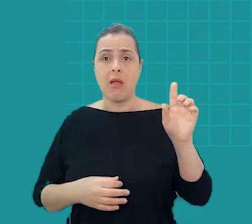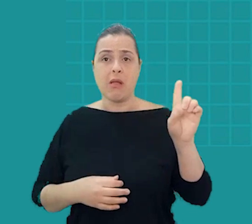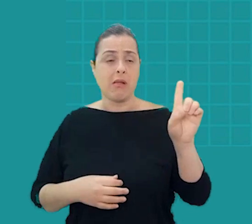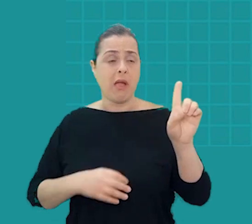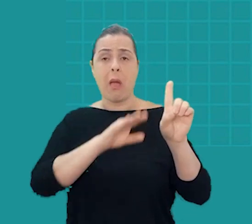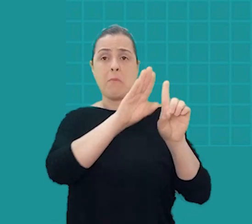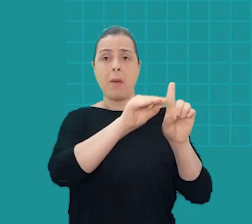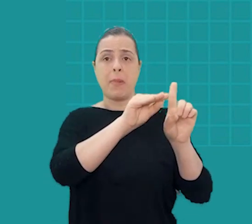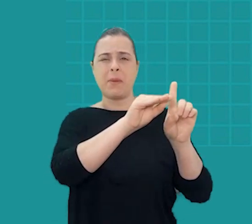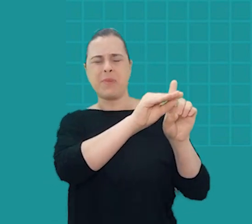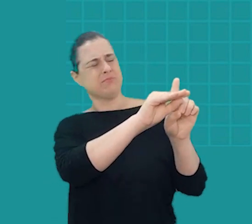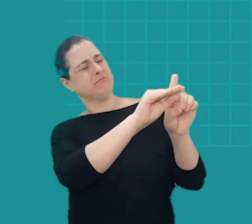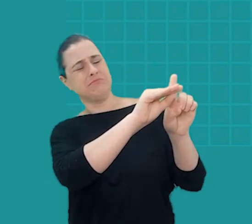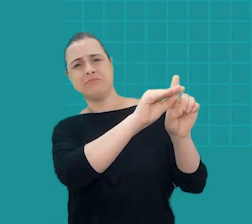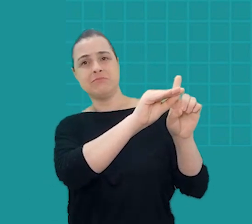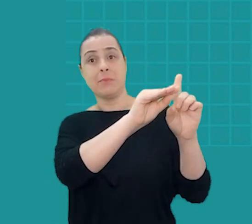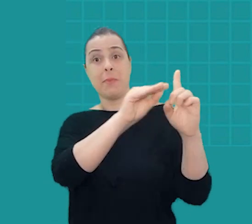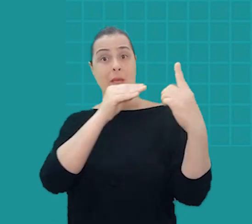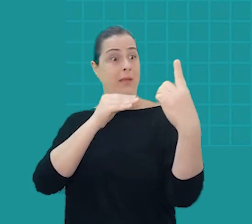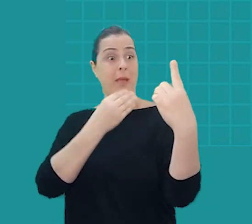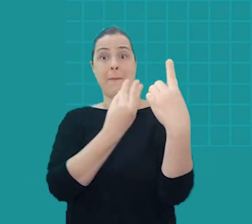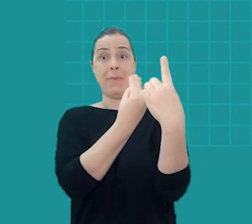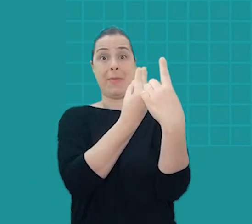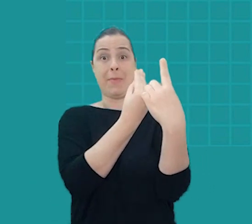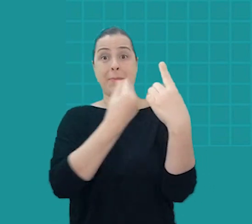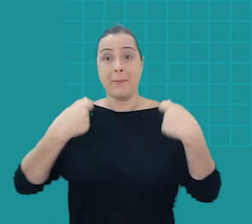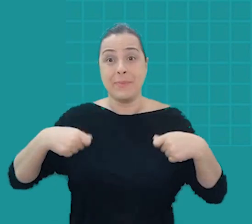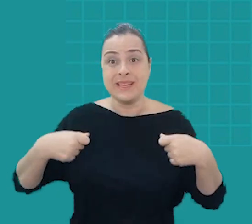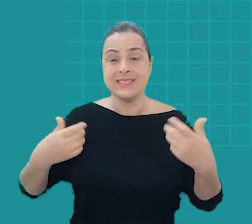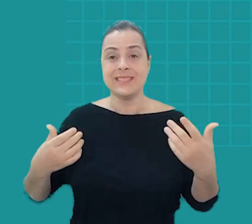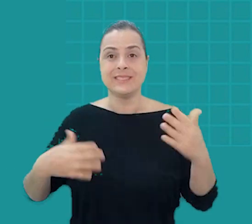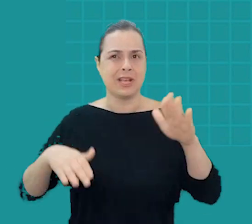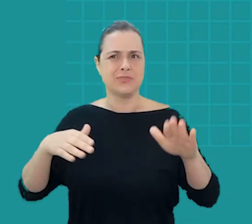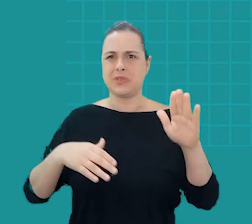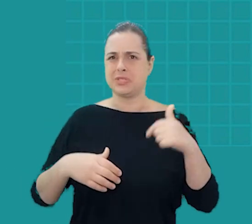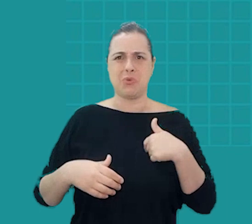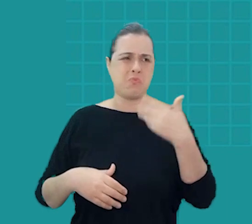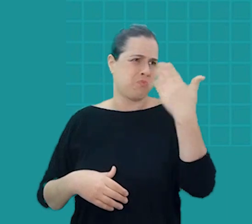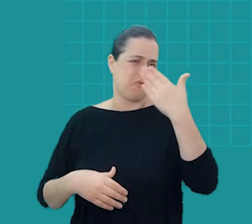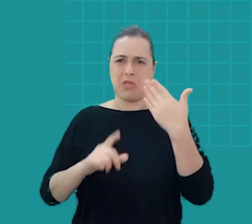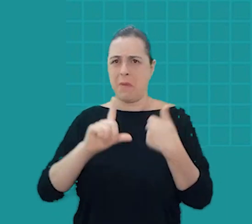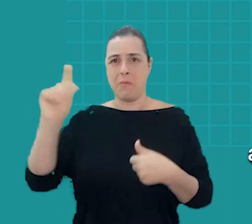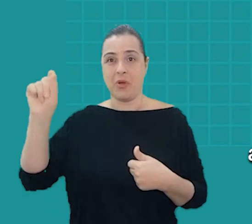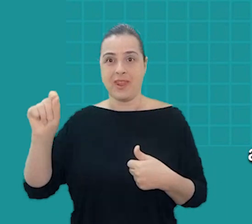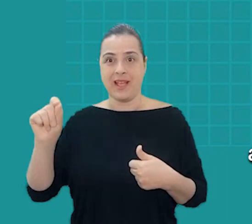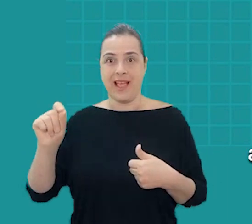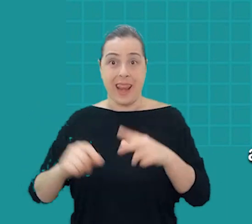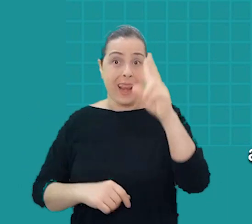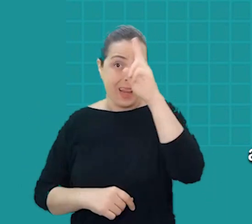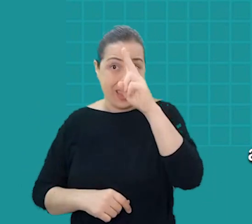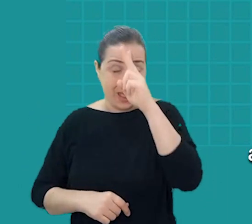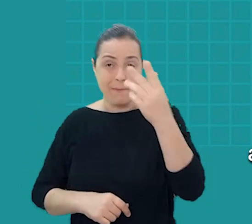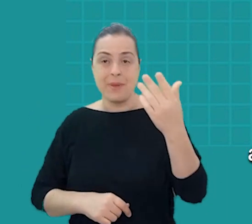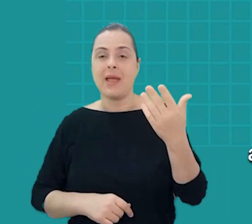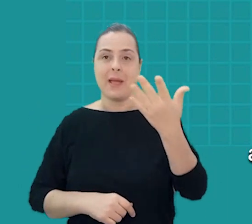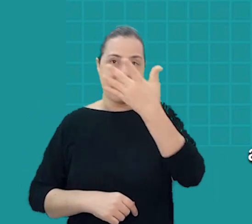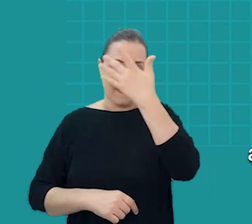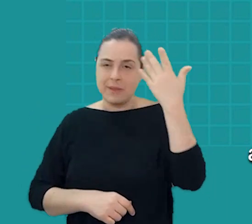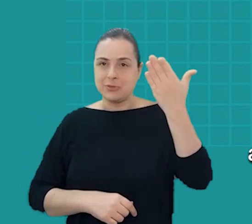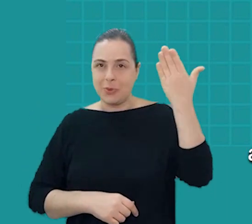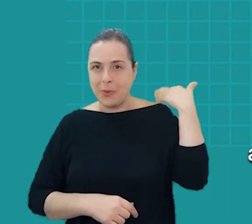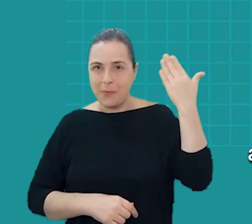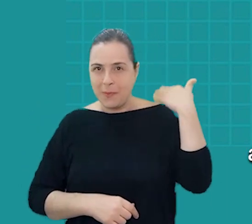E ela começou, e um ponto é, agora a gente está meio que no híbrido e tal, mas naquela época as mulheres se arrumavam muito